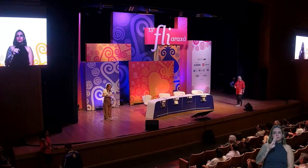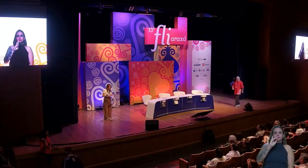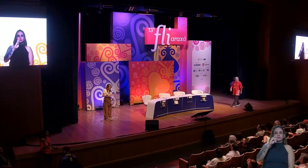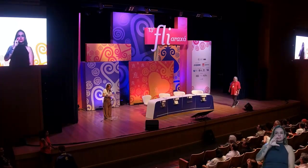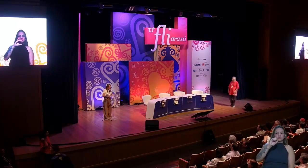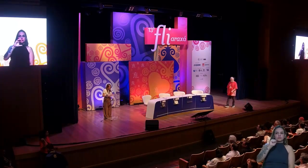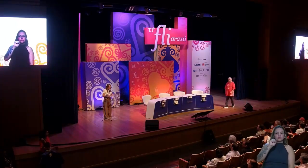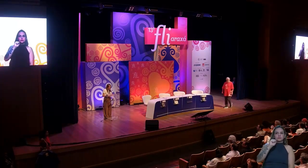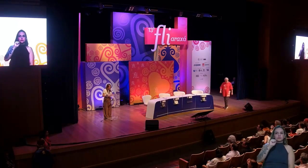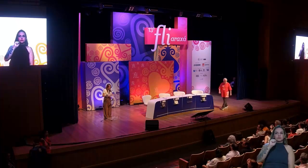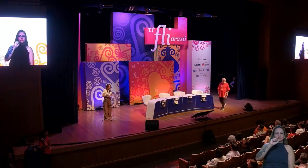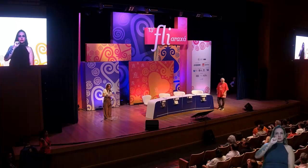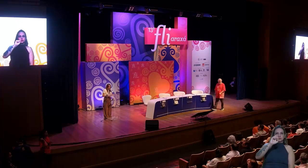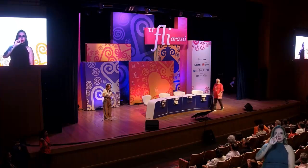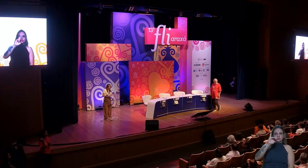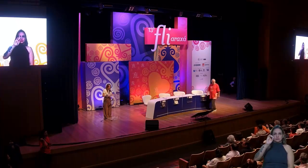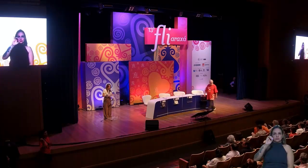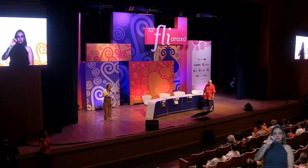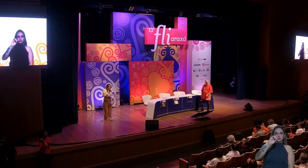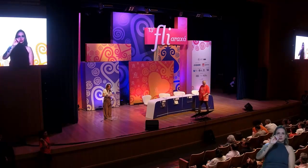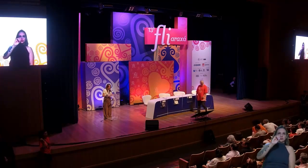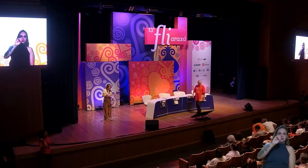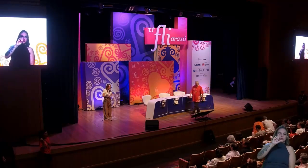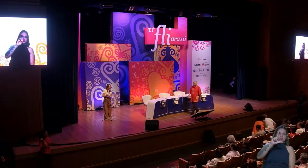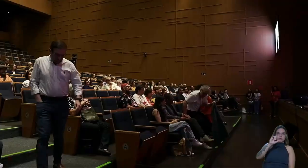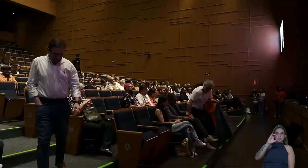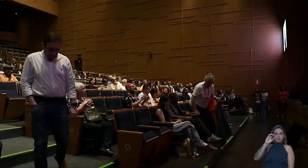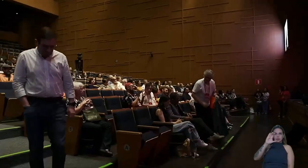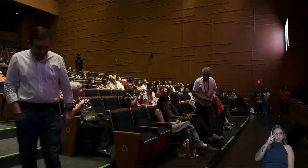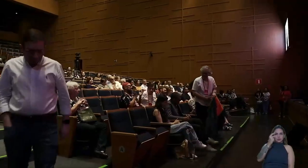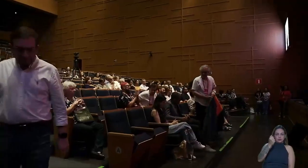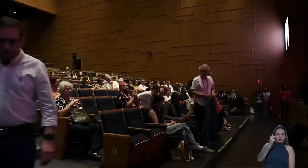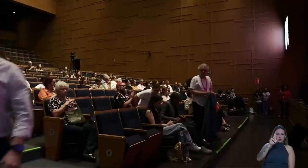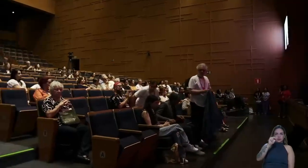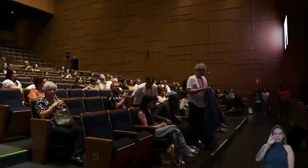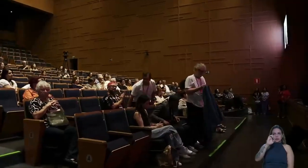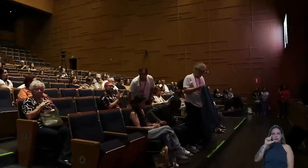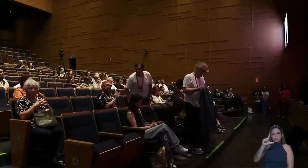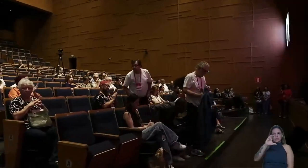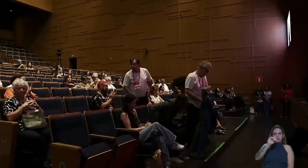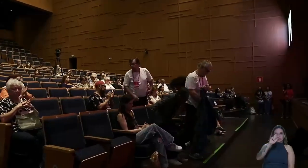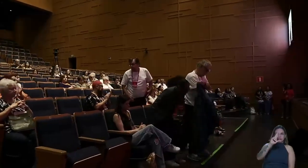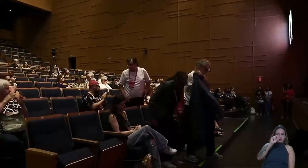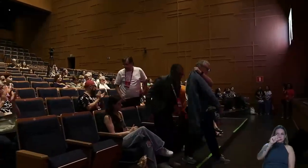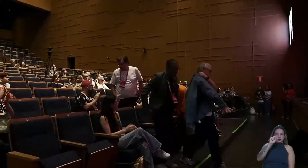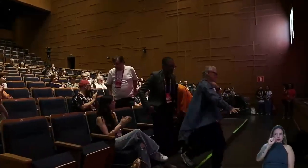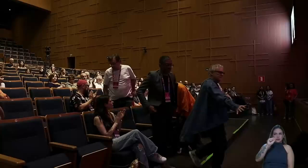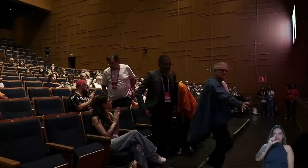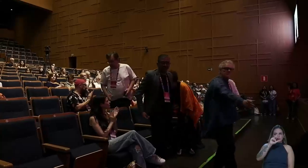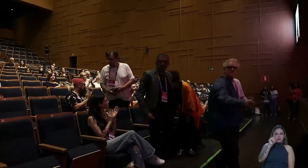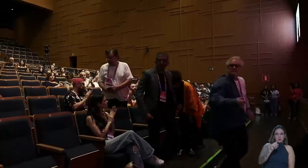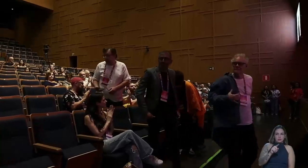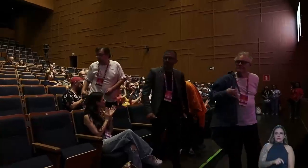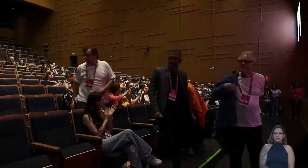palco fica cheio. Há homens e mulheres de diferentes idades e cores. Léo Cunha, Rafael Noli, Carlos Vinícius Santos da Silva e Luiz